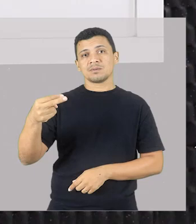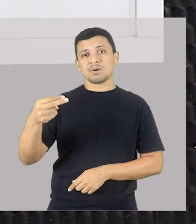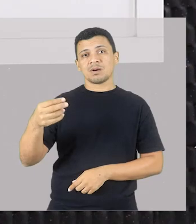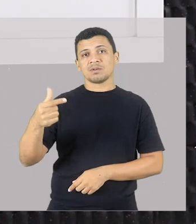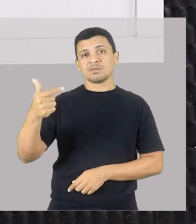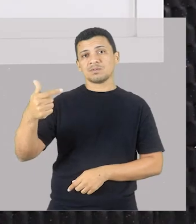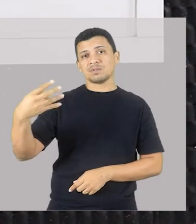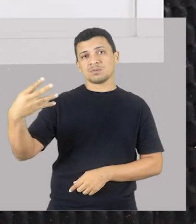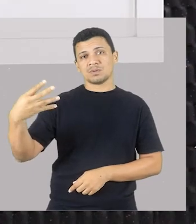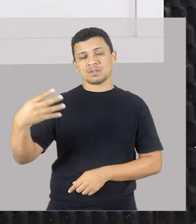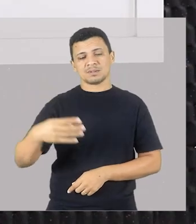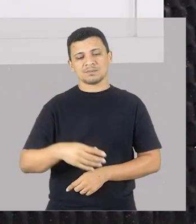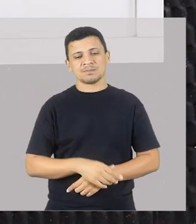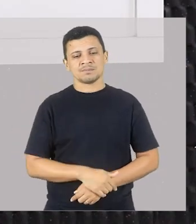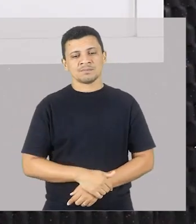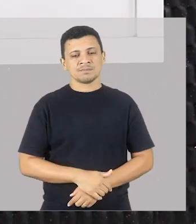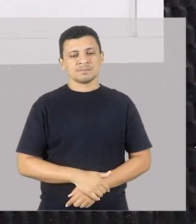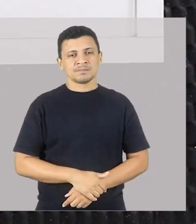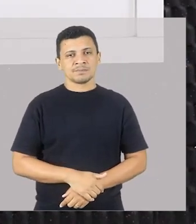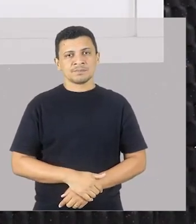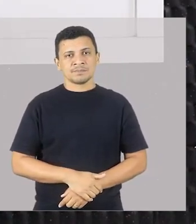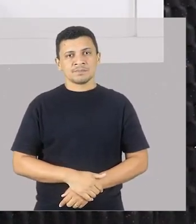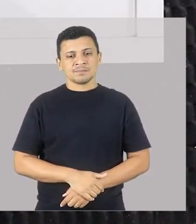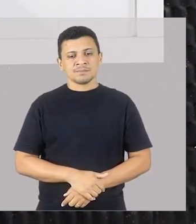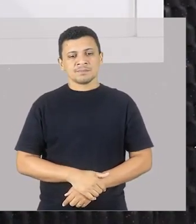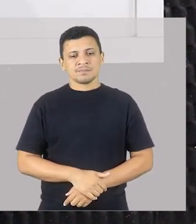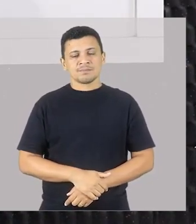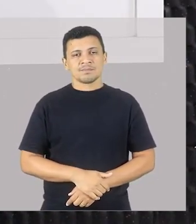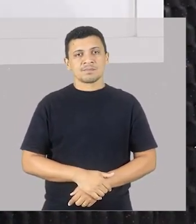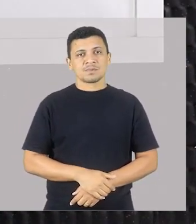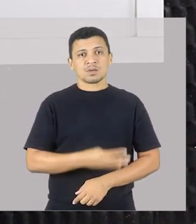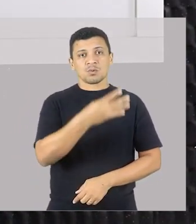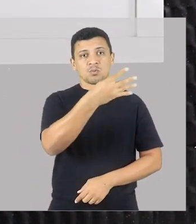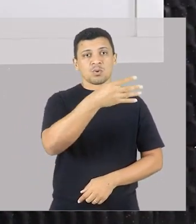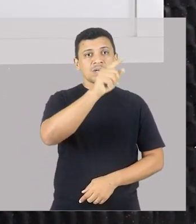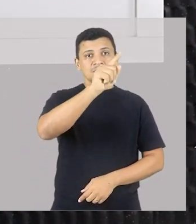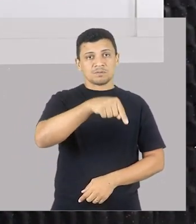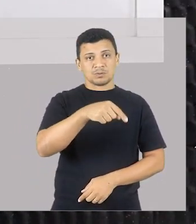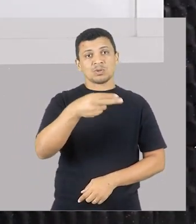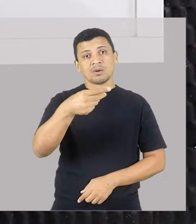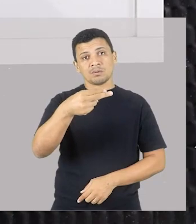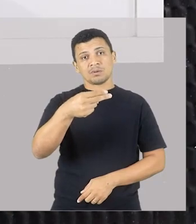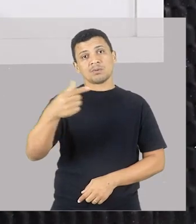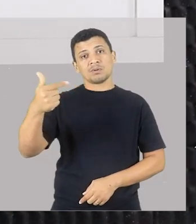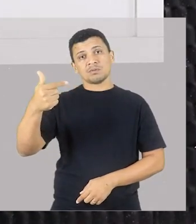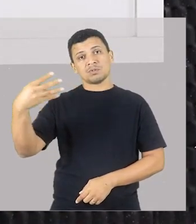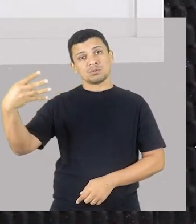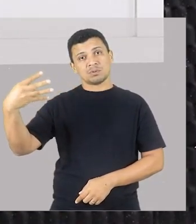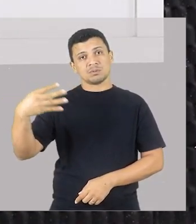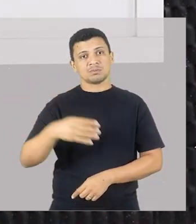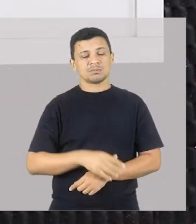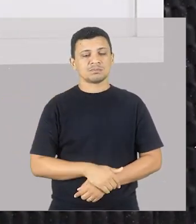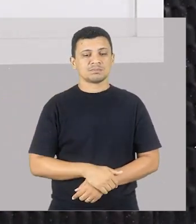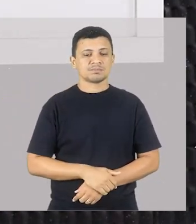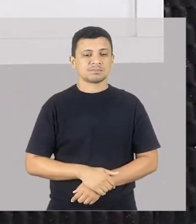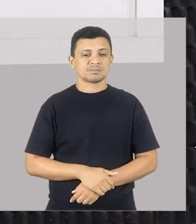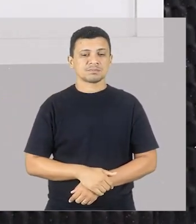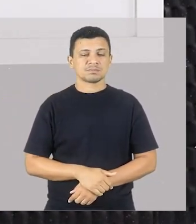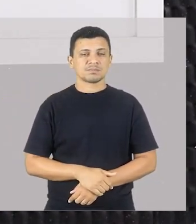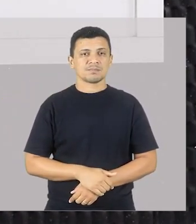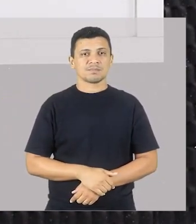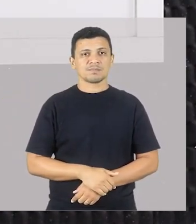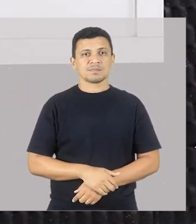a 24. 4 fatorial significa 24. Tá? Vou fazer mais um aqui.